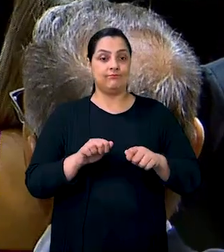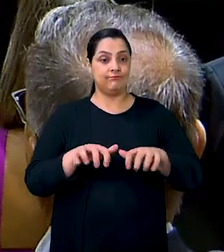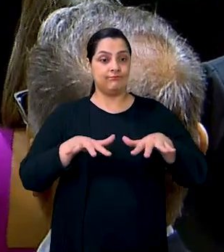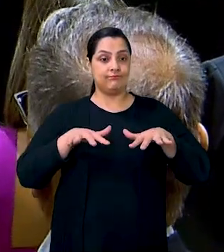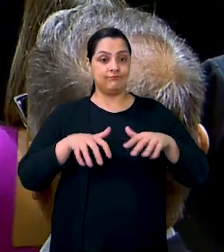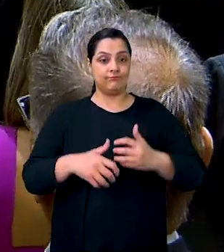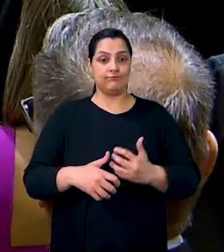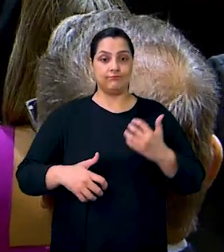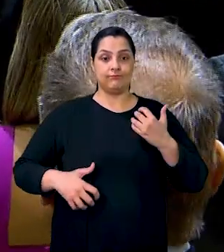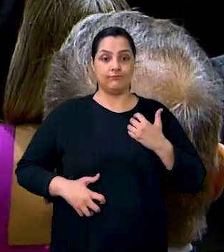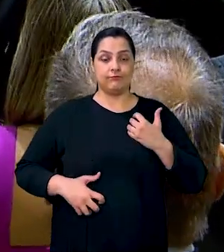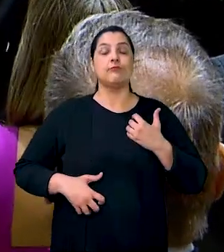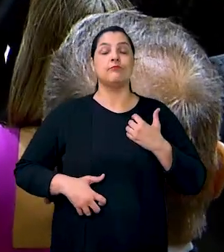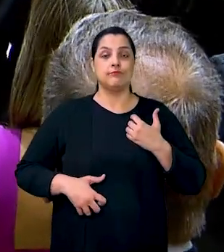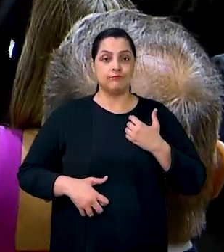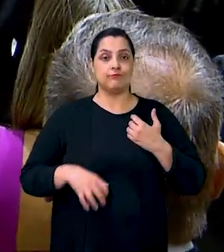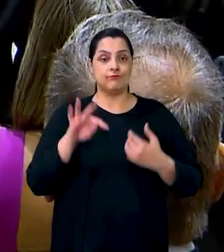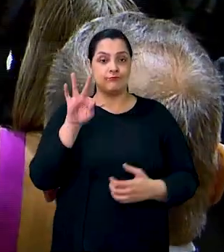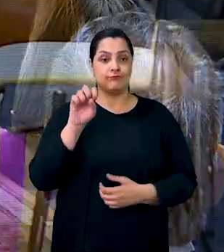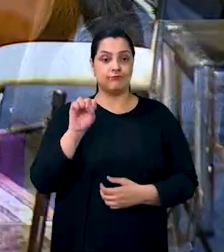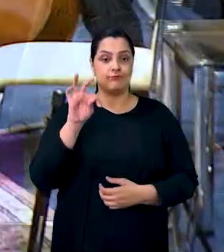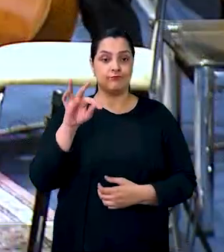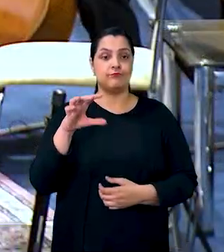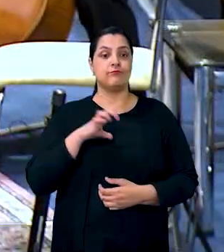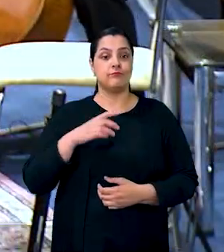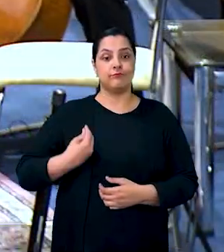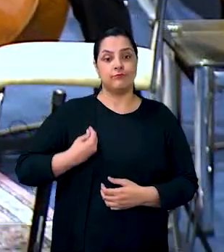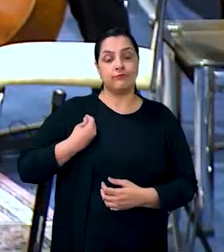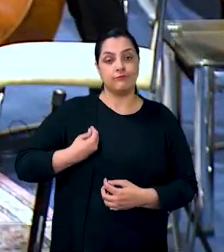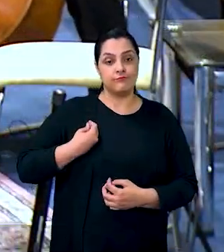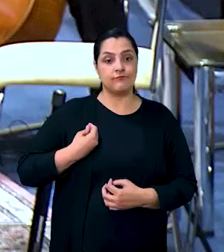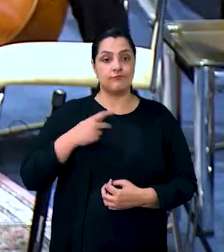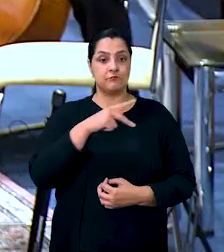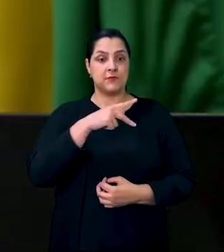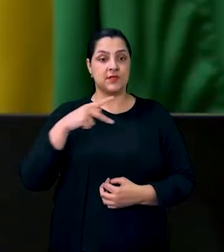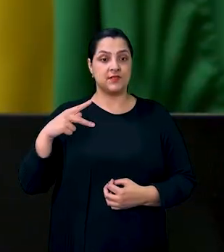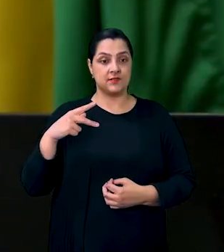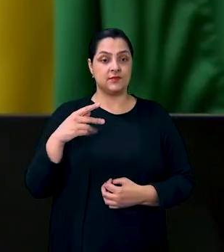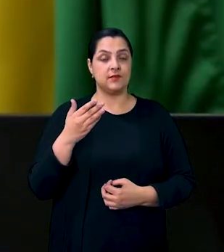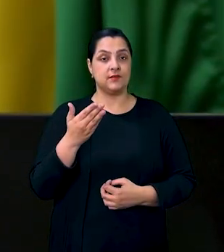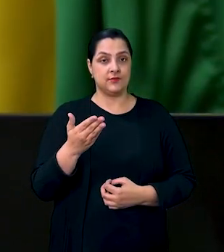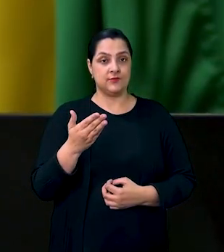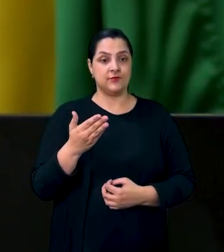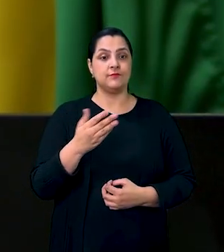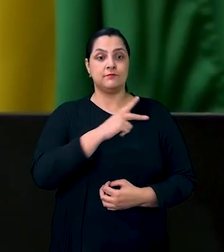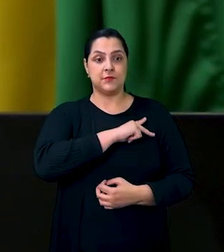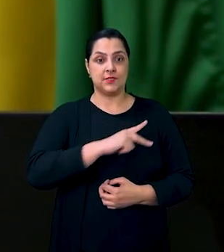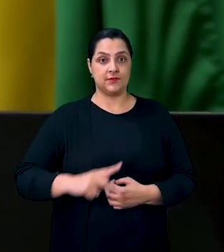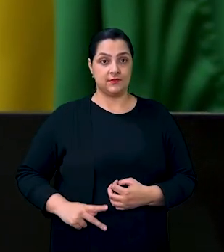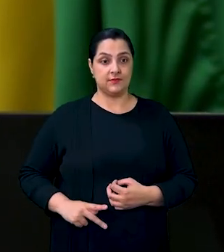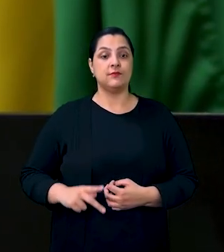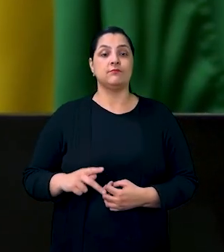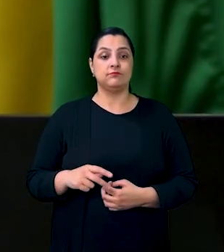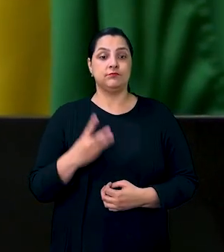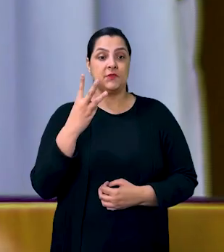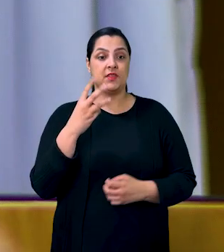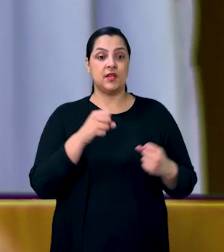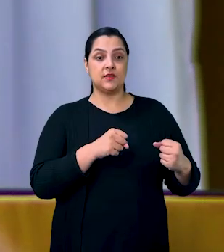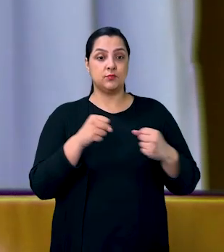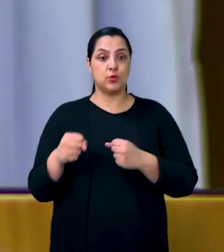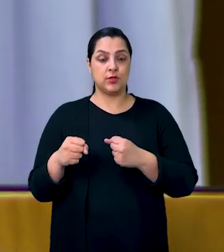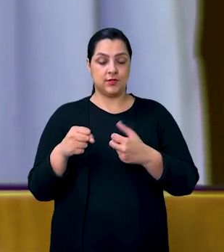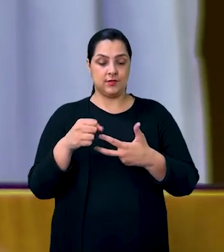A cerimônia de posse no plenário do TST contou com a presença do presidente da República, de autoridades dos